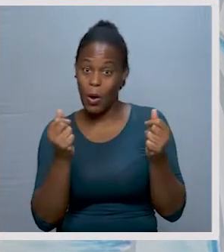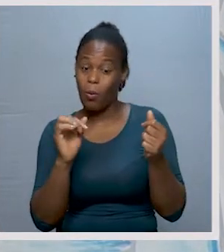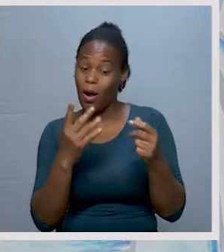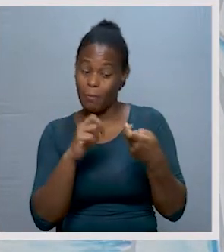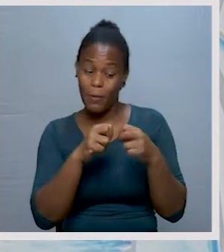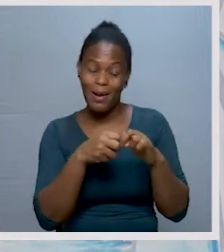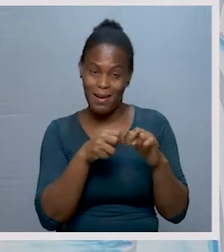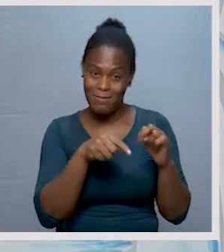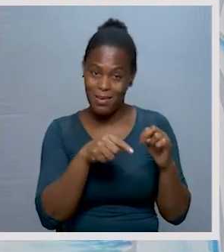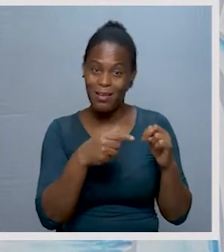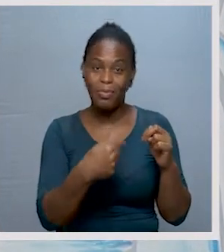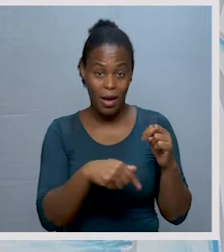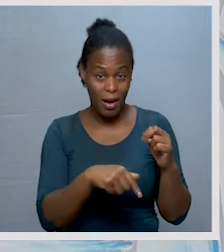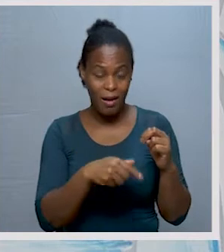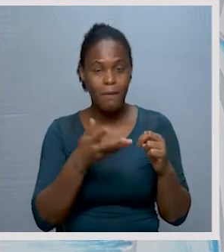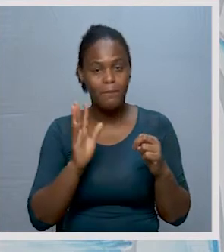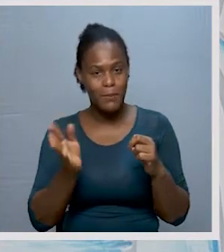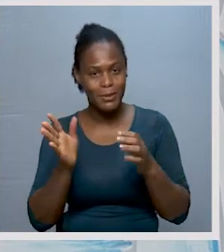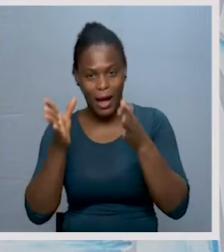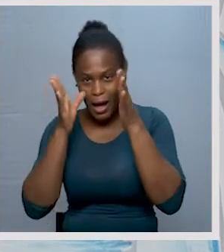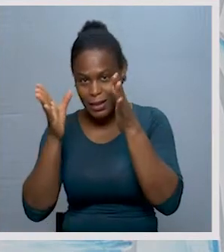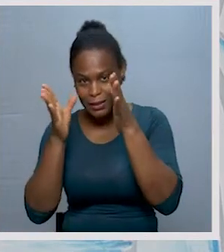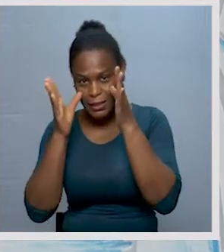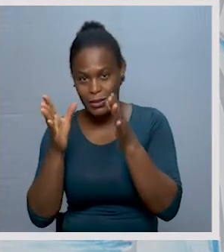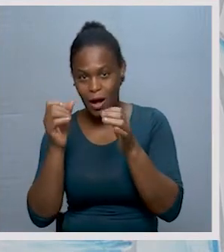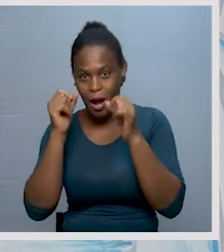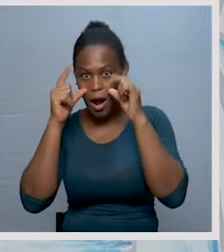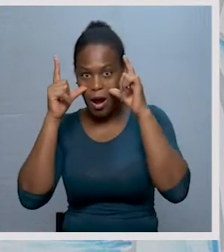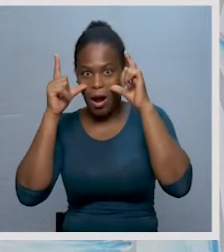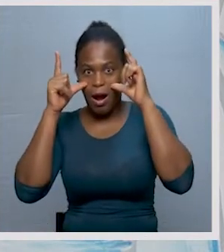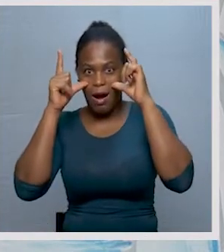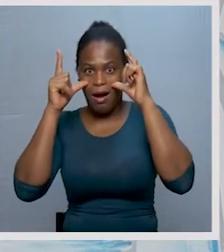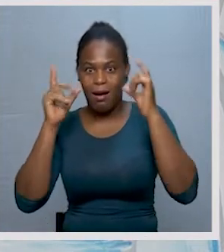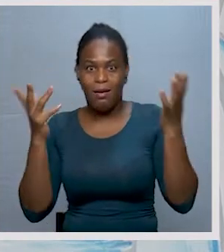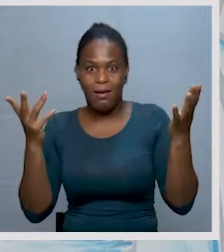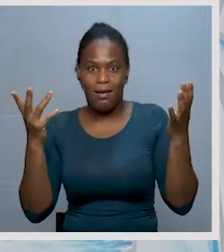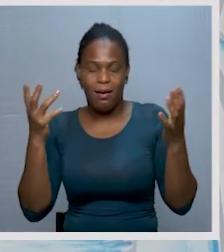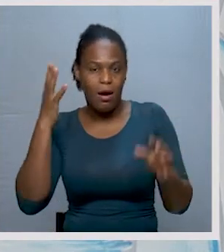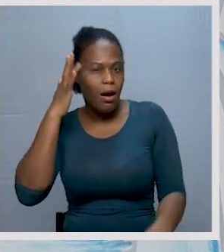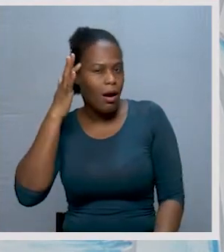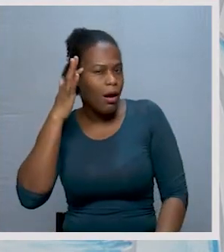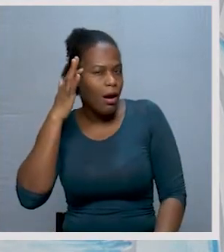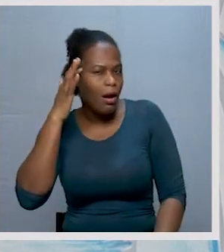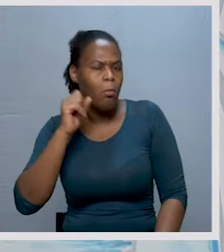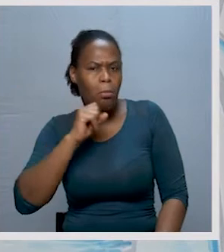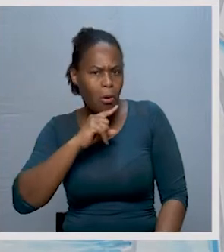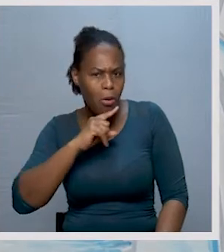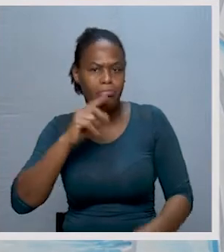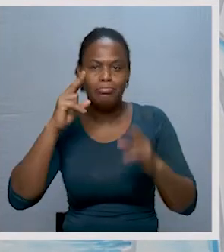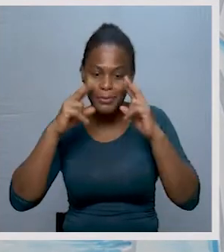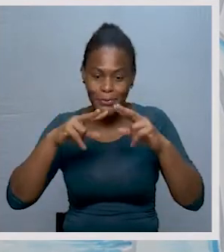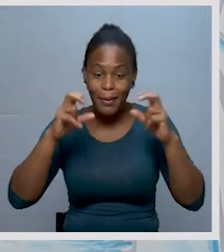problema, temos que estar com muita atenção, de olhos bem arregalados, a mente bem aberta para podermos descobrir